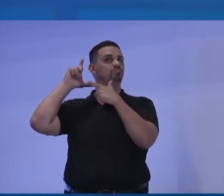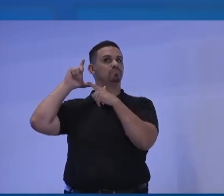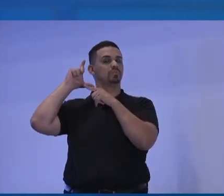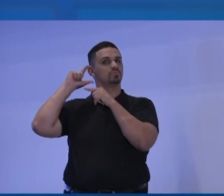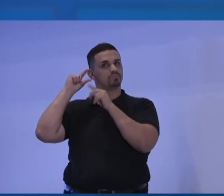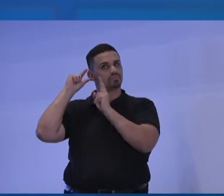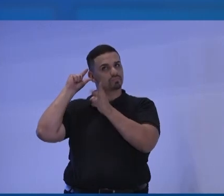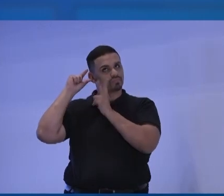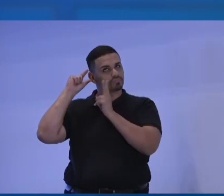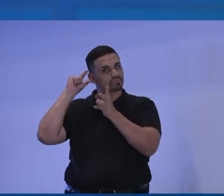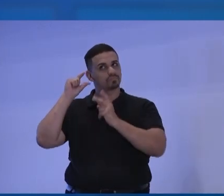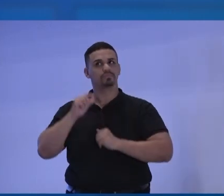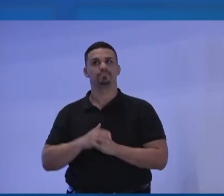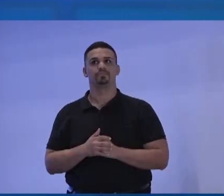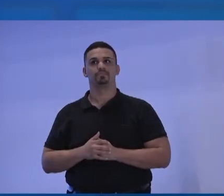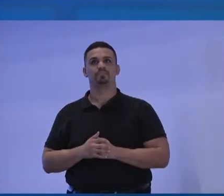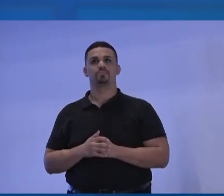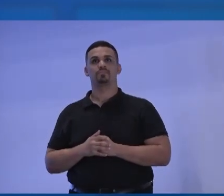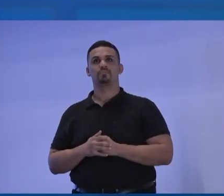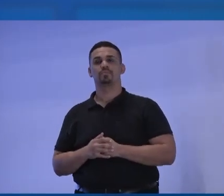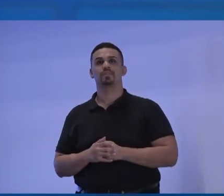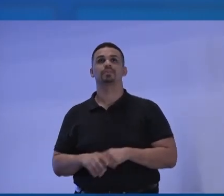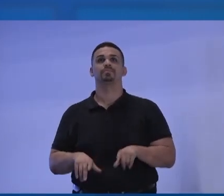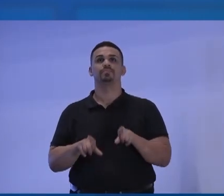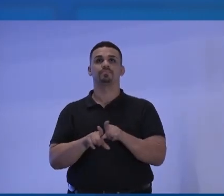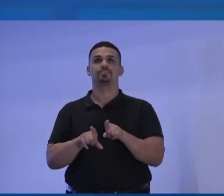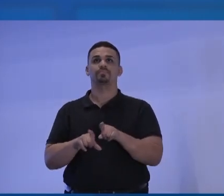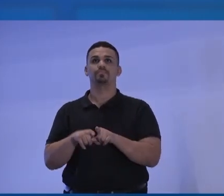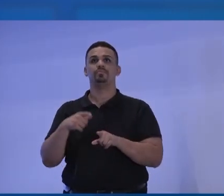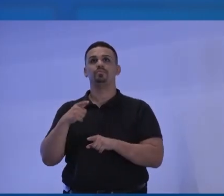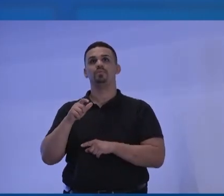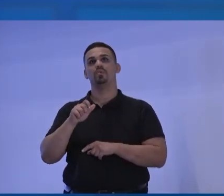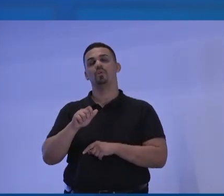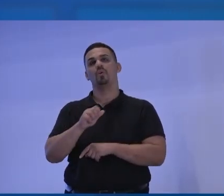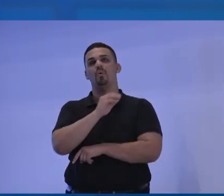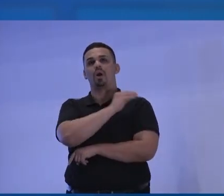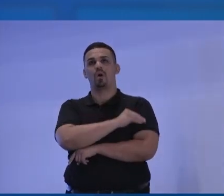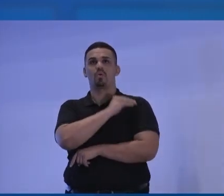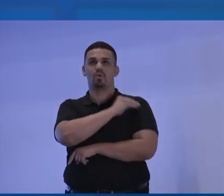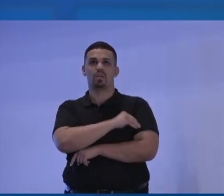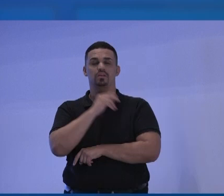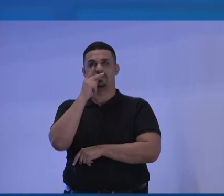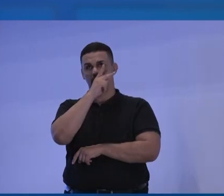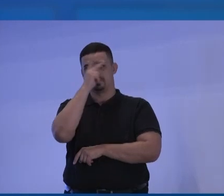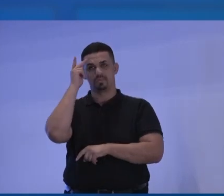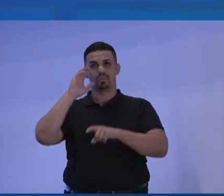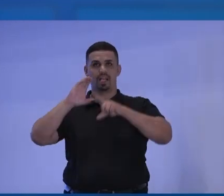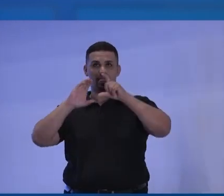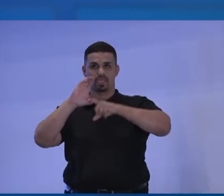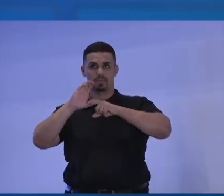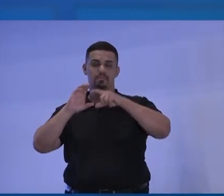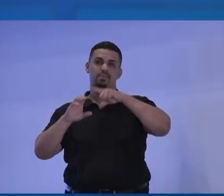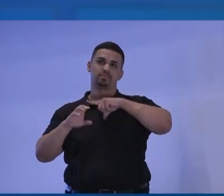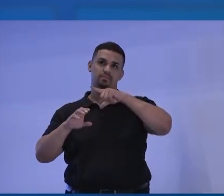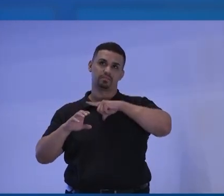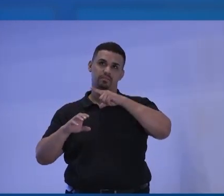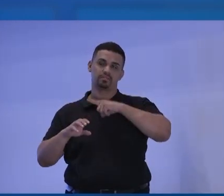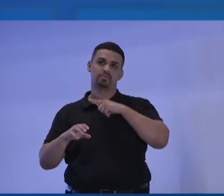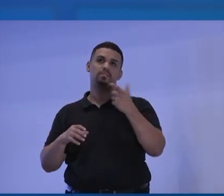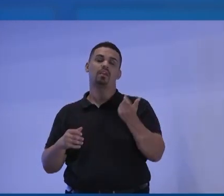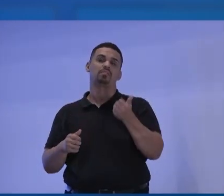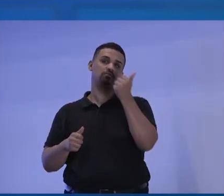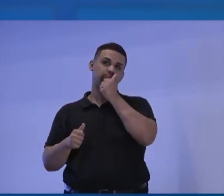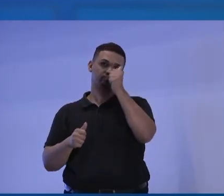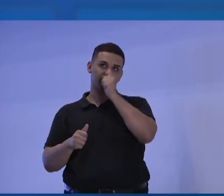No alcoolismo, aquelas pessoas dependentes psicologicamente, fisicamente do hábito da ingesta